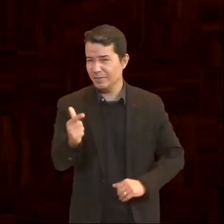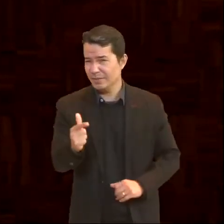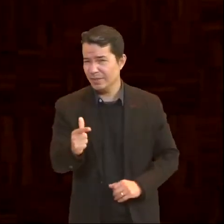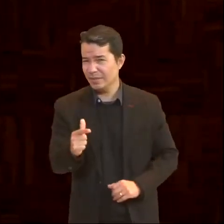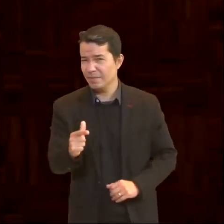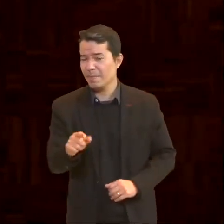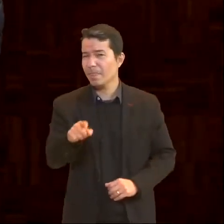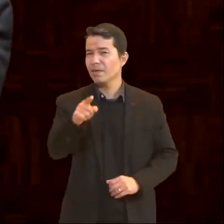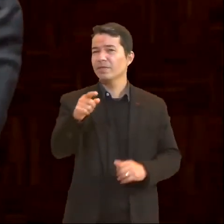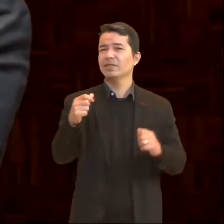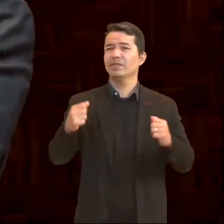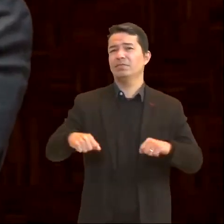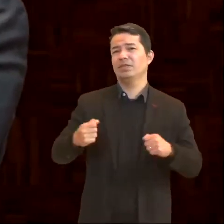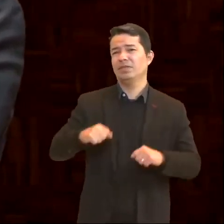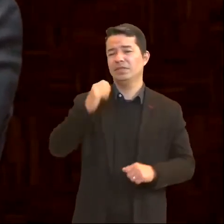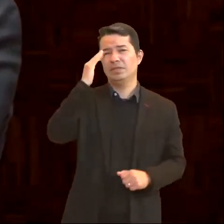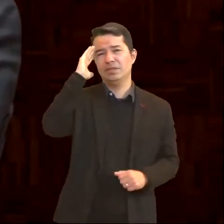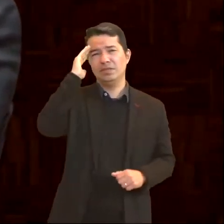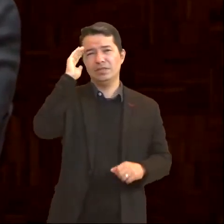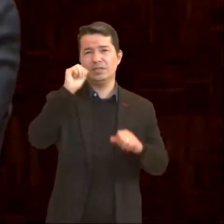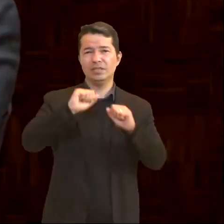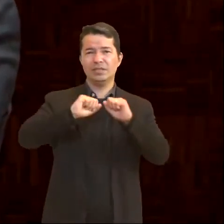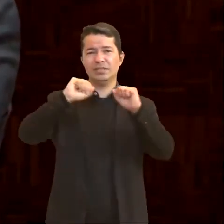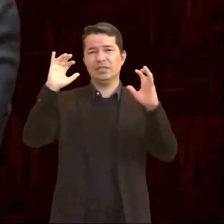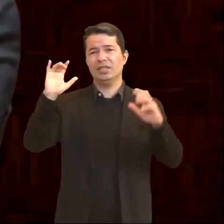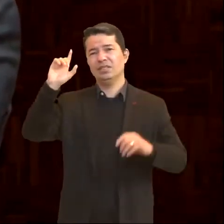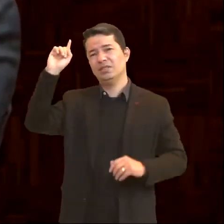e que o que você está vivendo não é bênção.